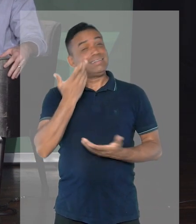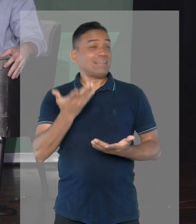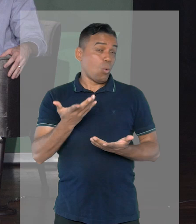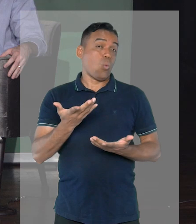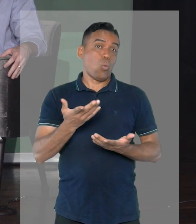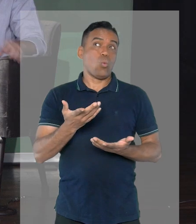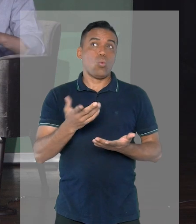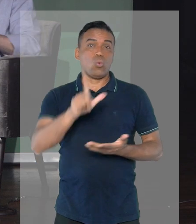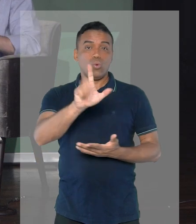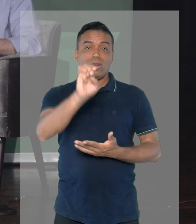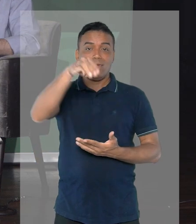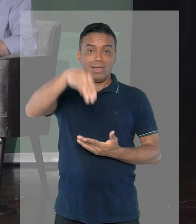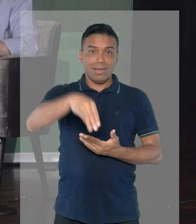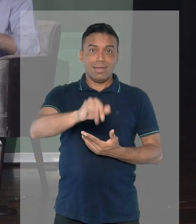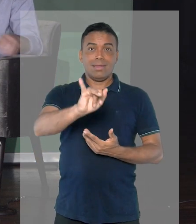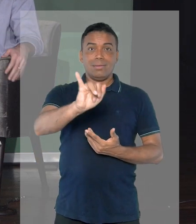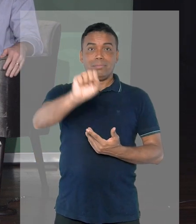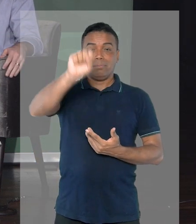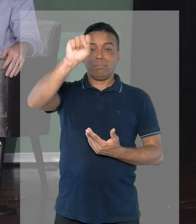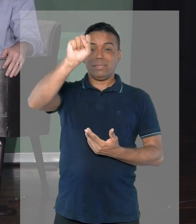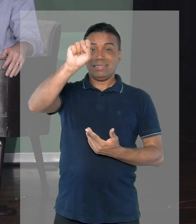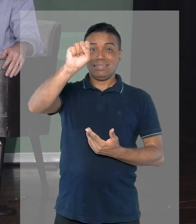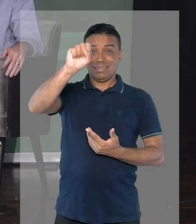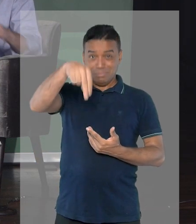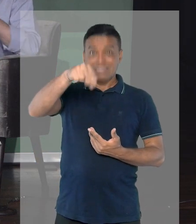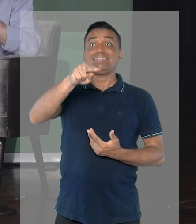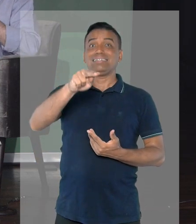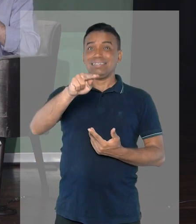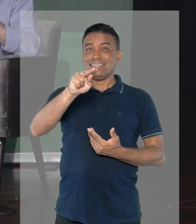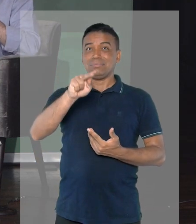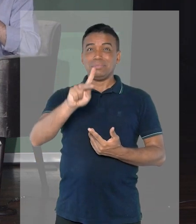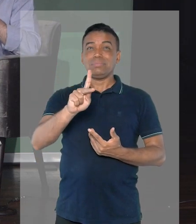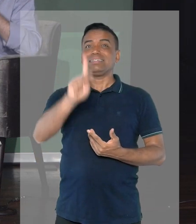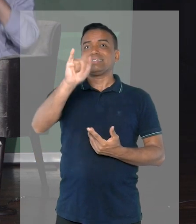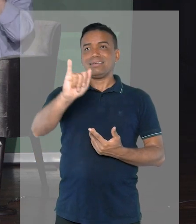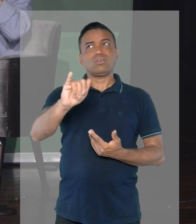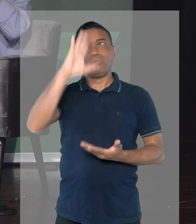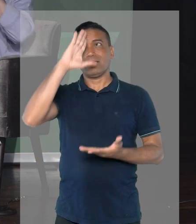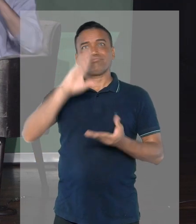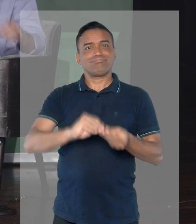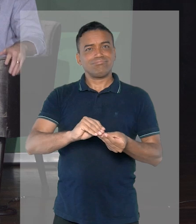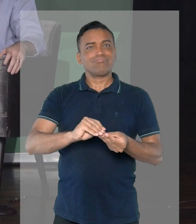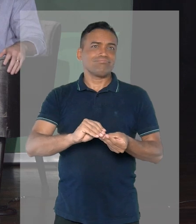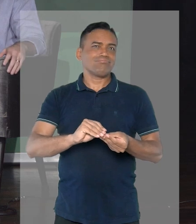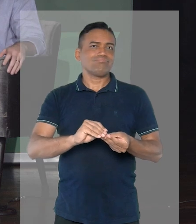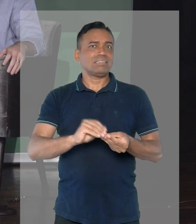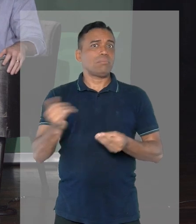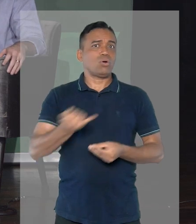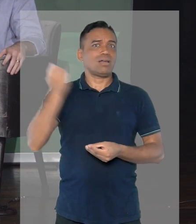esse autor, né, Leminski, tão multifacetado aí que você disse, né? E como que você sintetiza